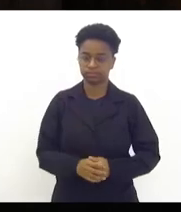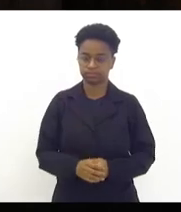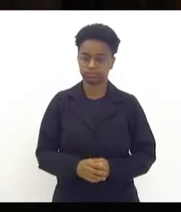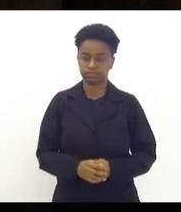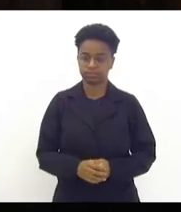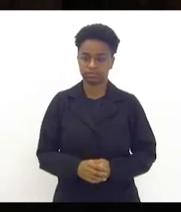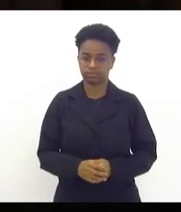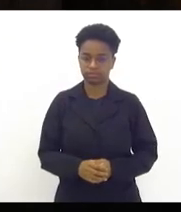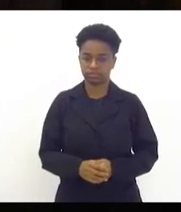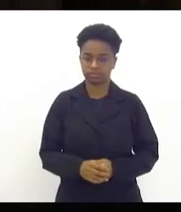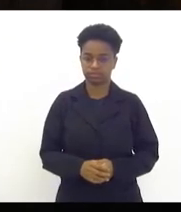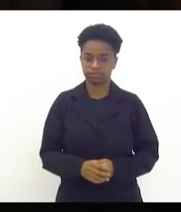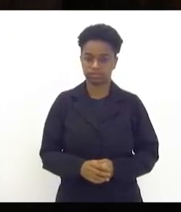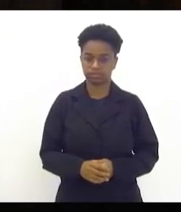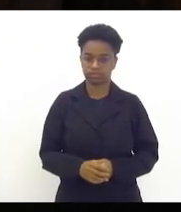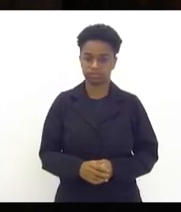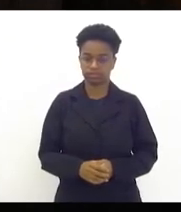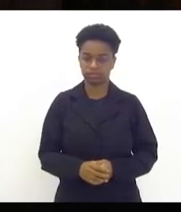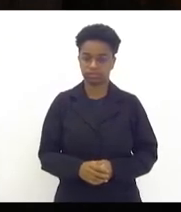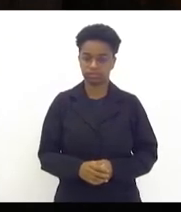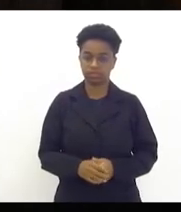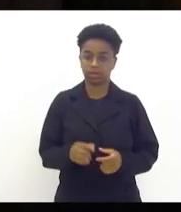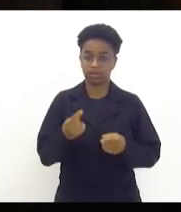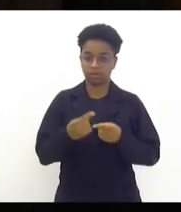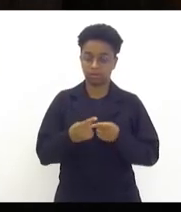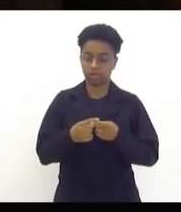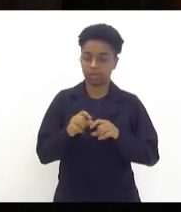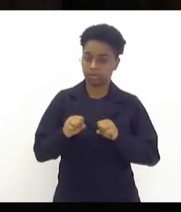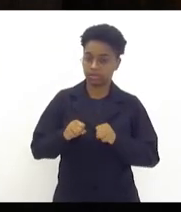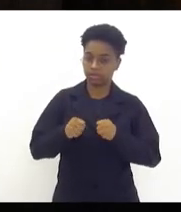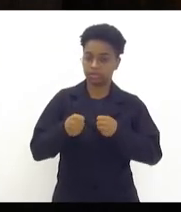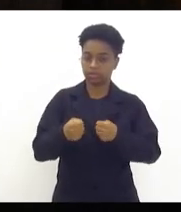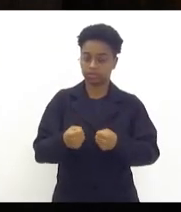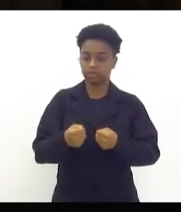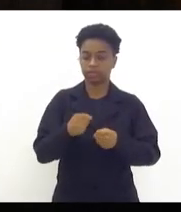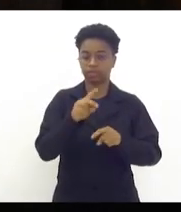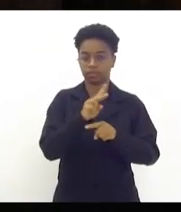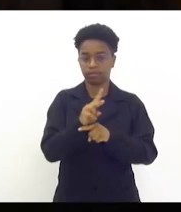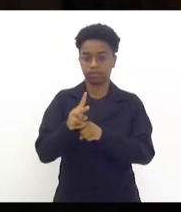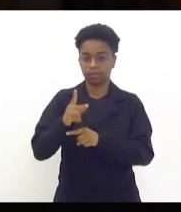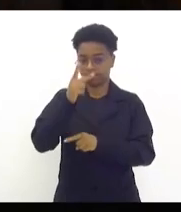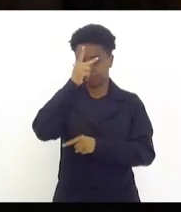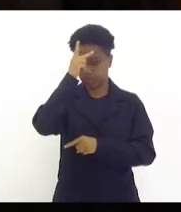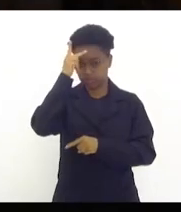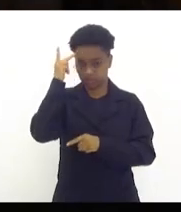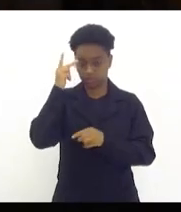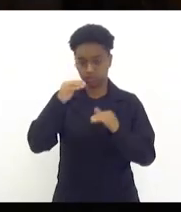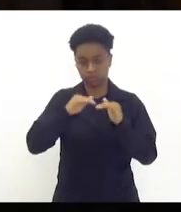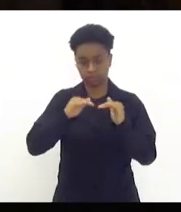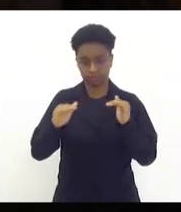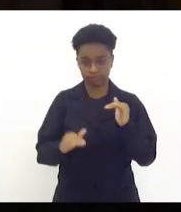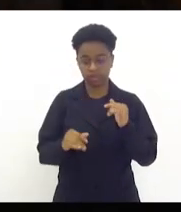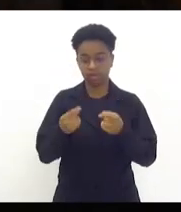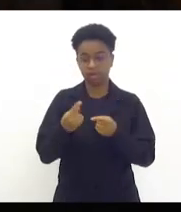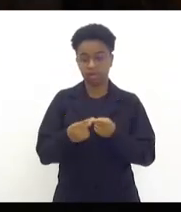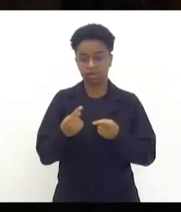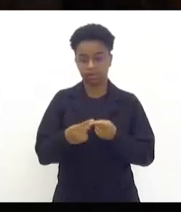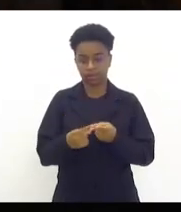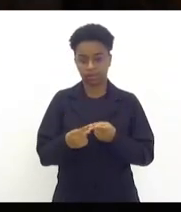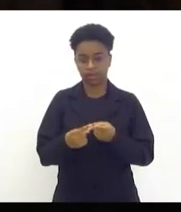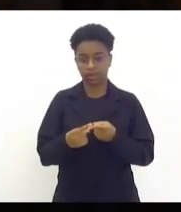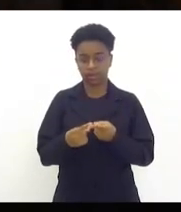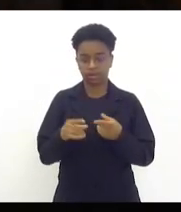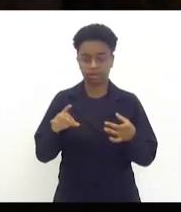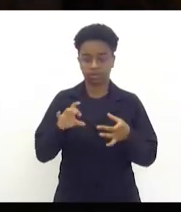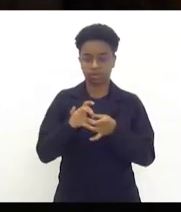a defesa, dos menos favorecidos, é aqueles que estavam abrigados no